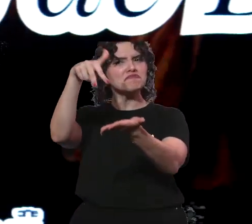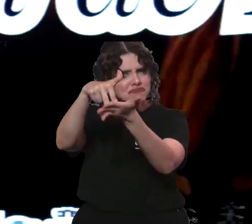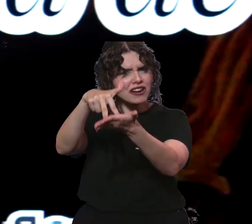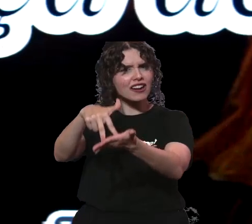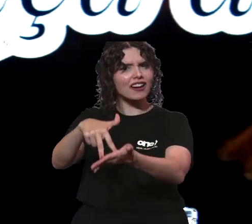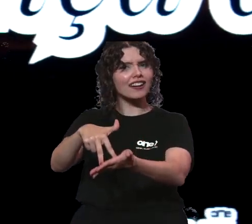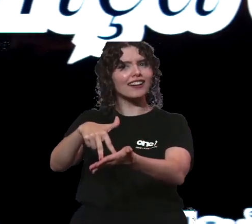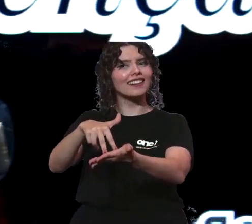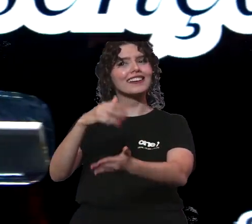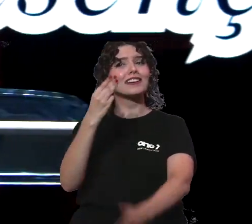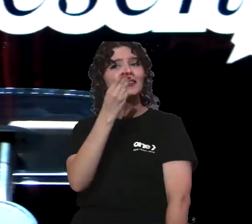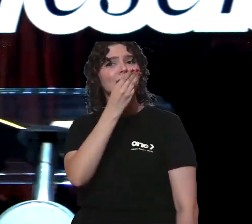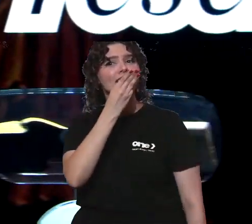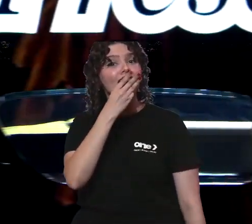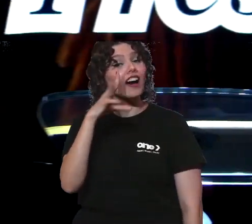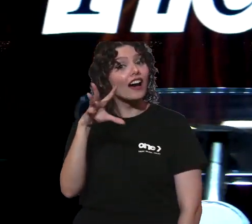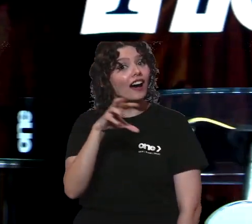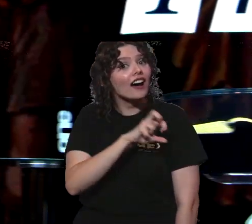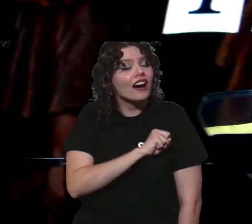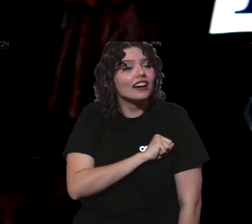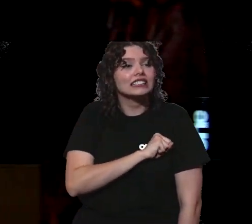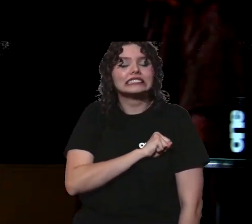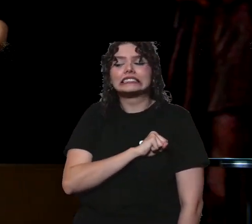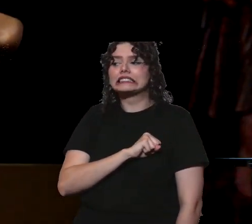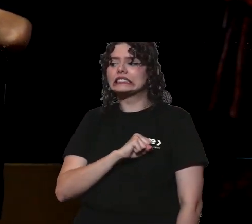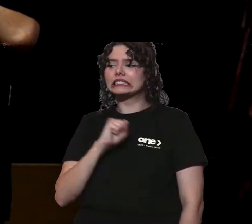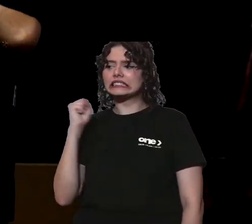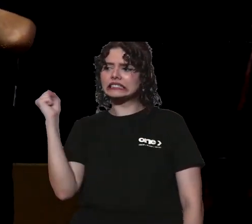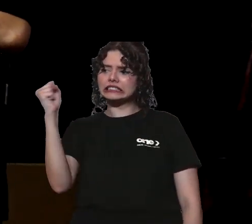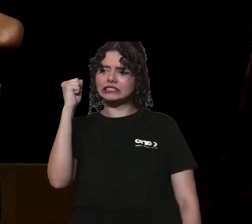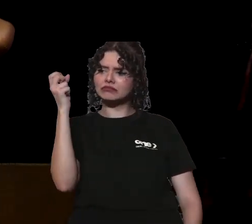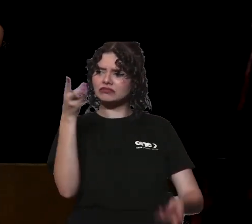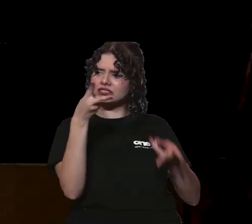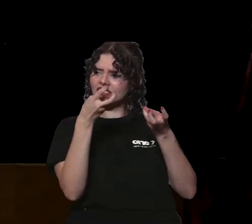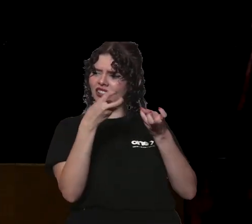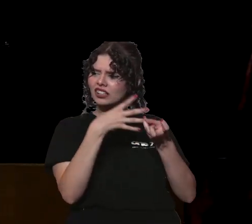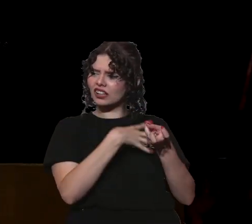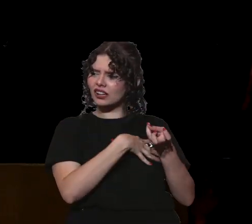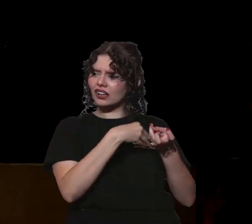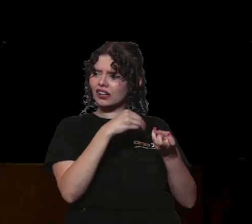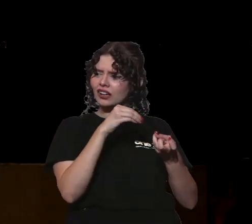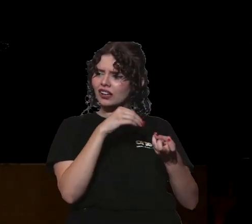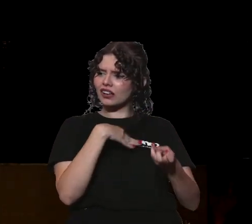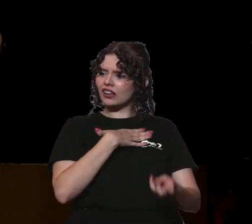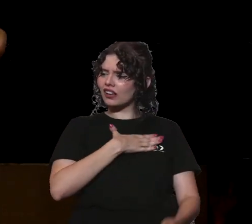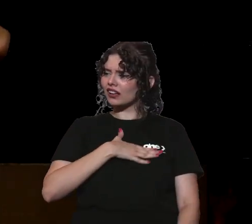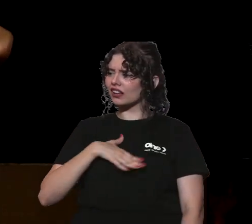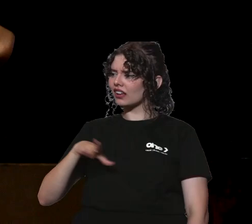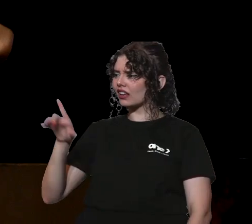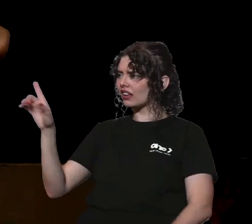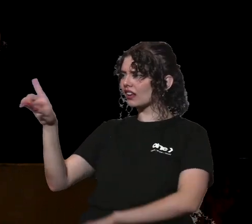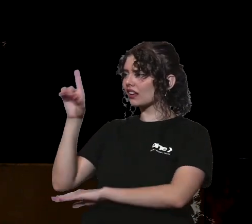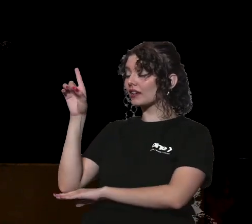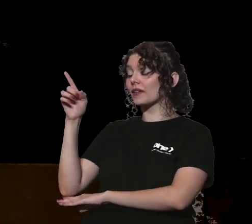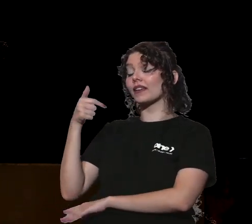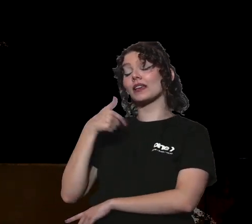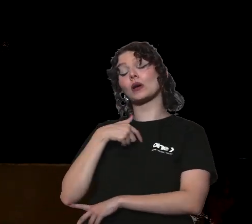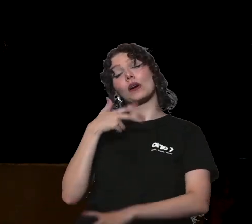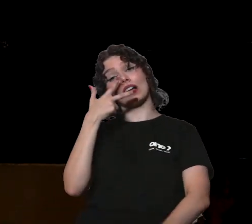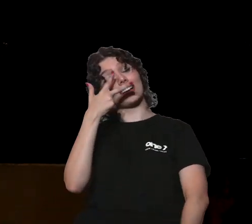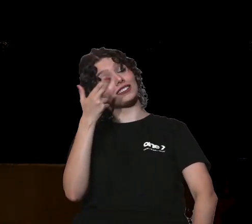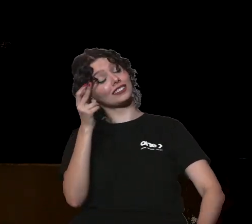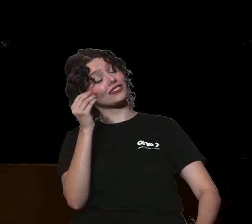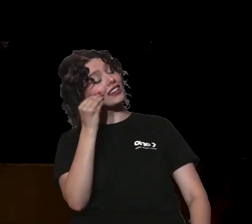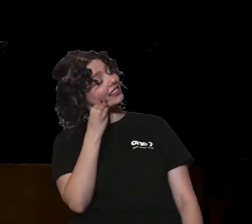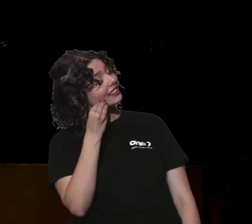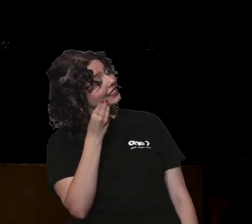apaixonou. E Saul percebe, minha filha está apaixonada por esse cara, eu acho que eu vou armar uma